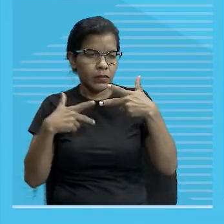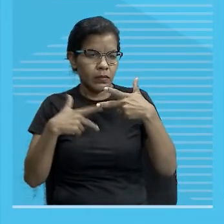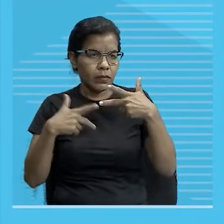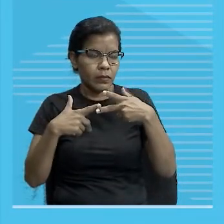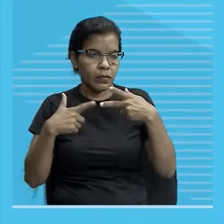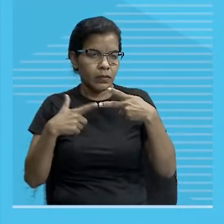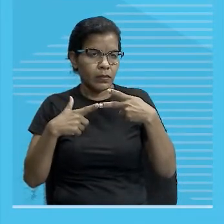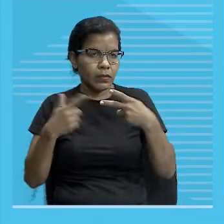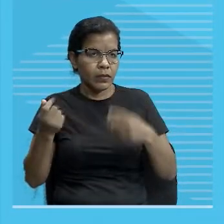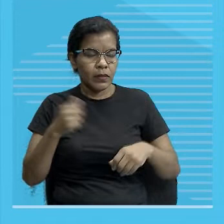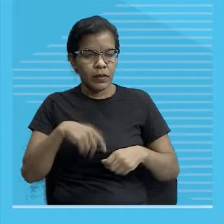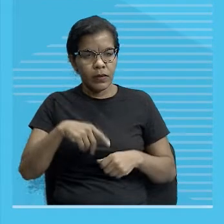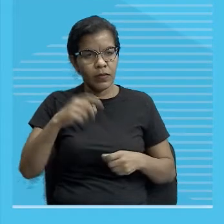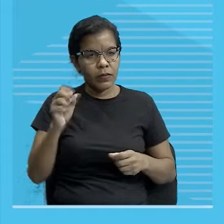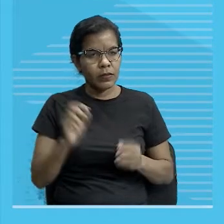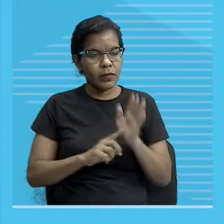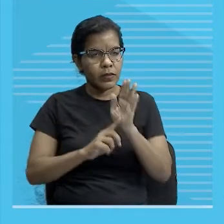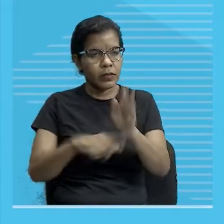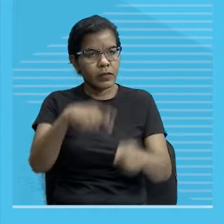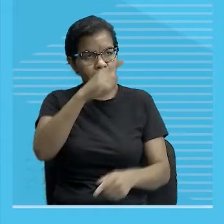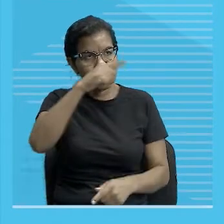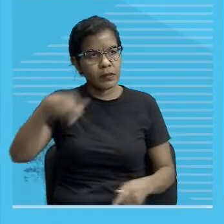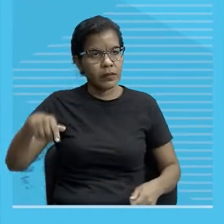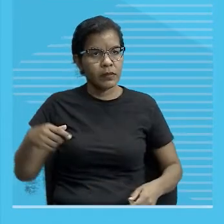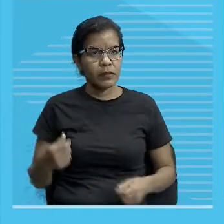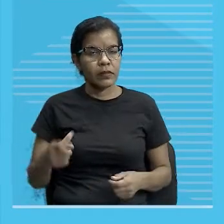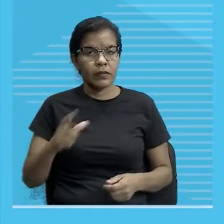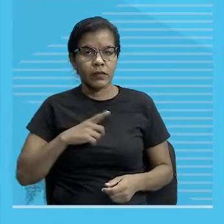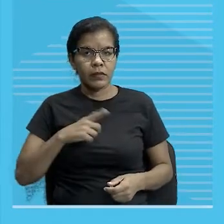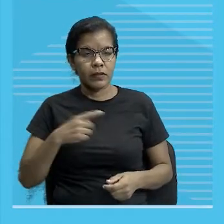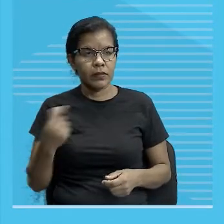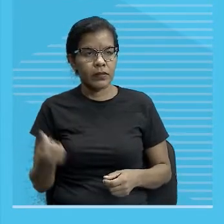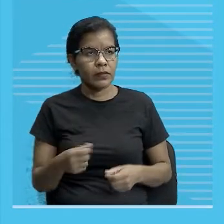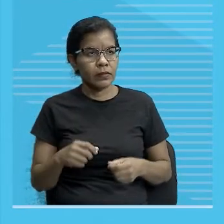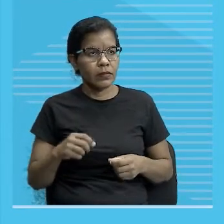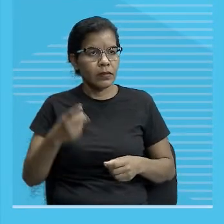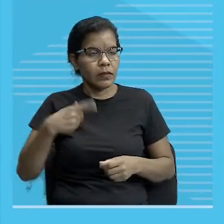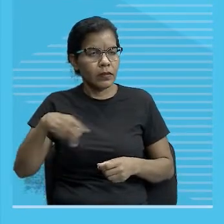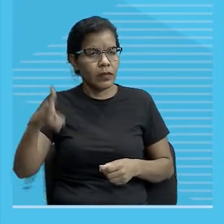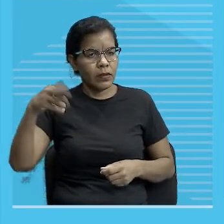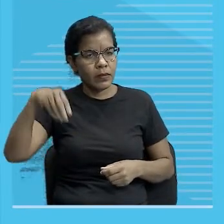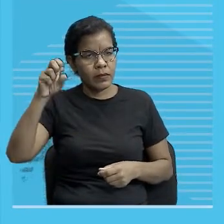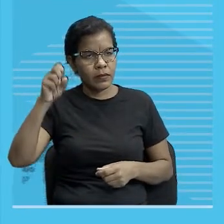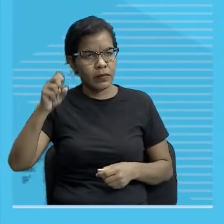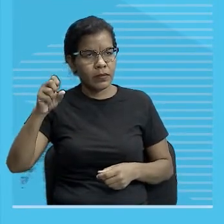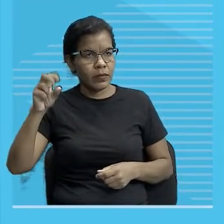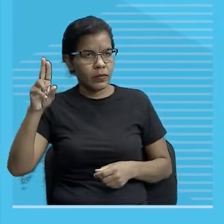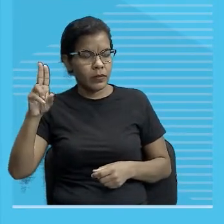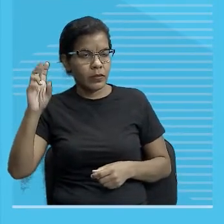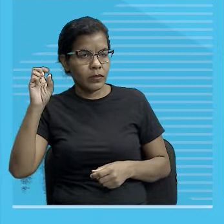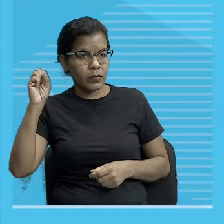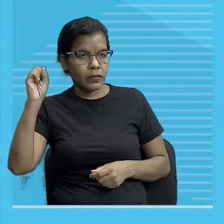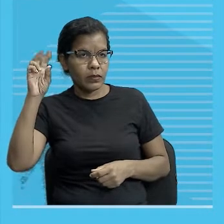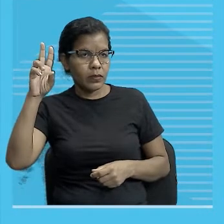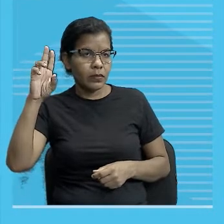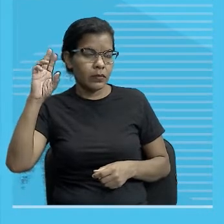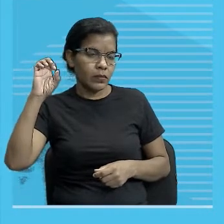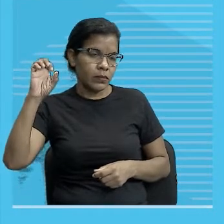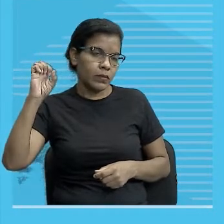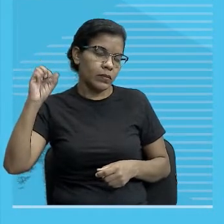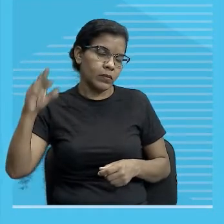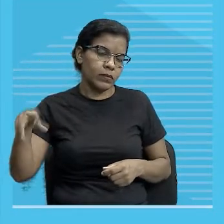crase. Se tivesse ali embaixo, daria. Os jogadores visitaram ao museu. Mas o verbo visitar claramente não exige essa preposição,